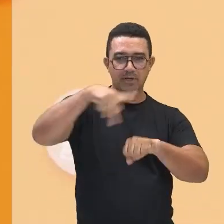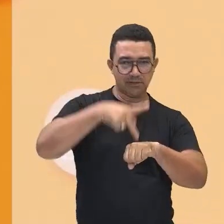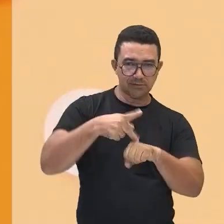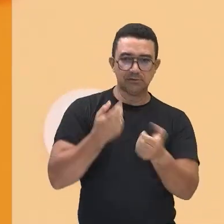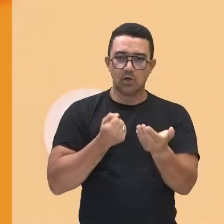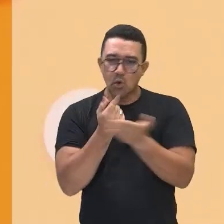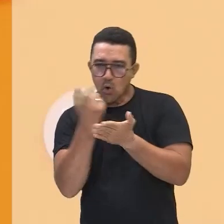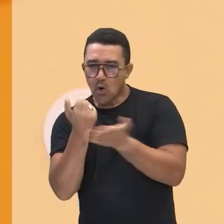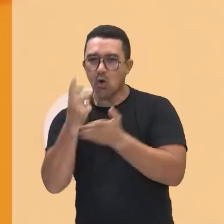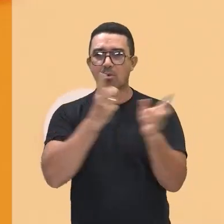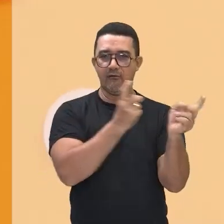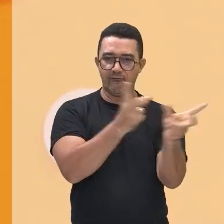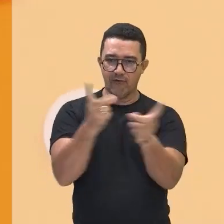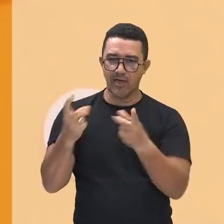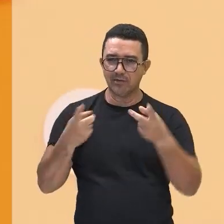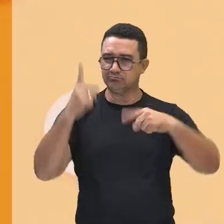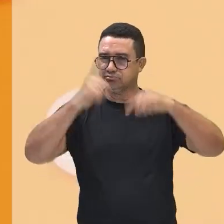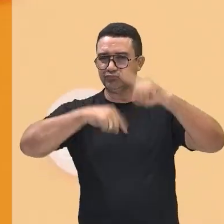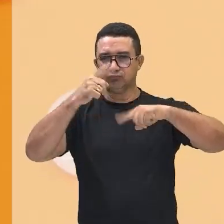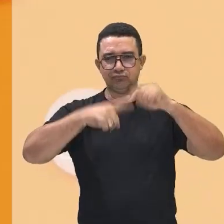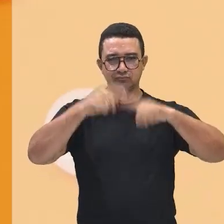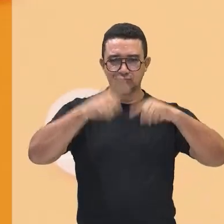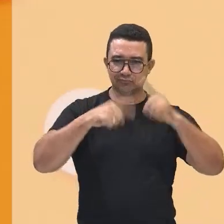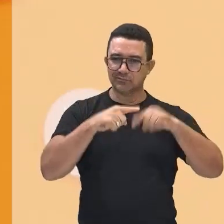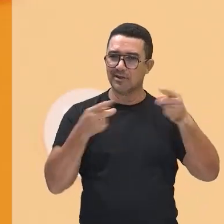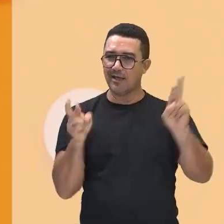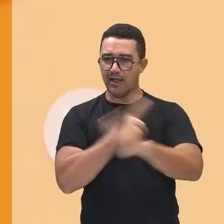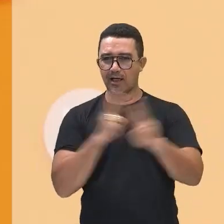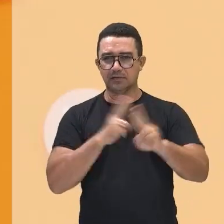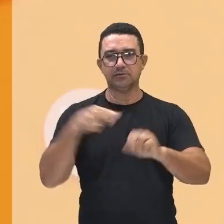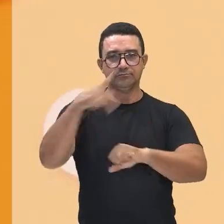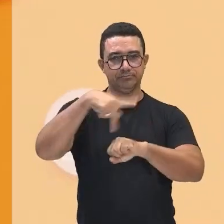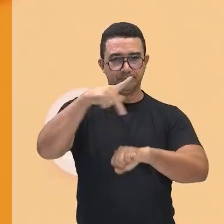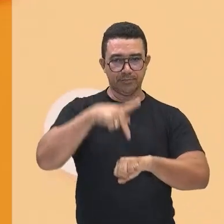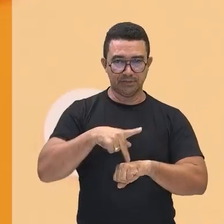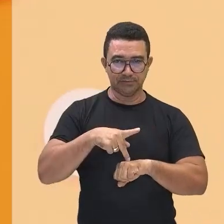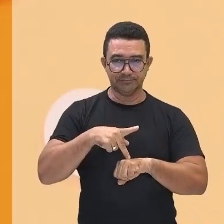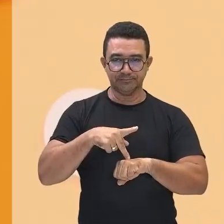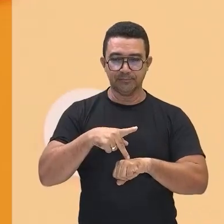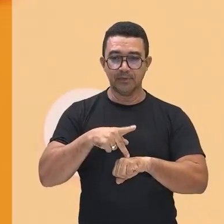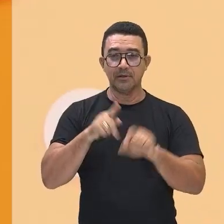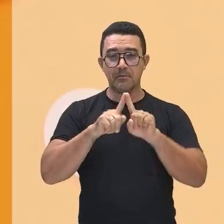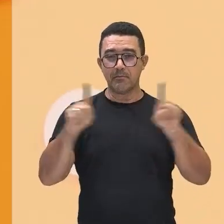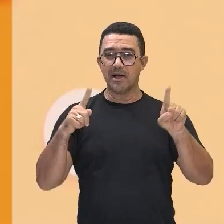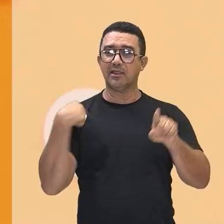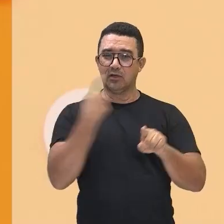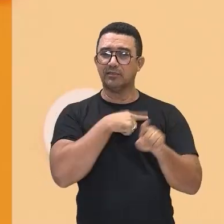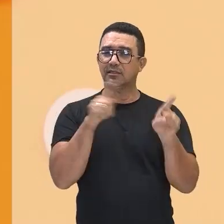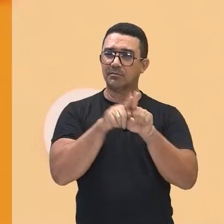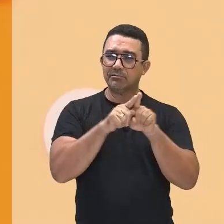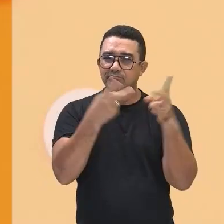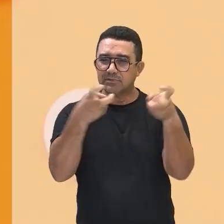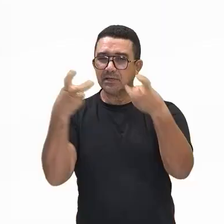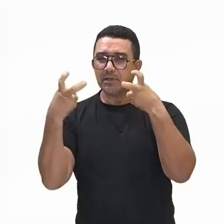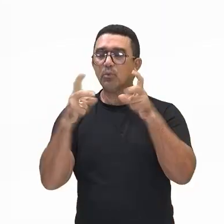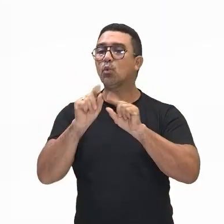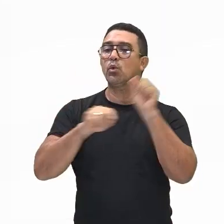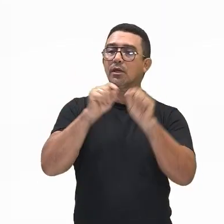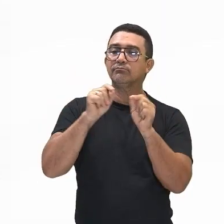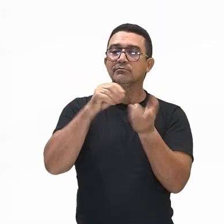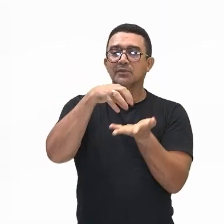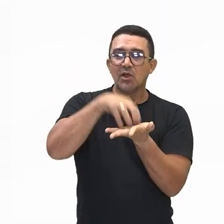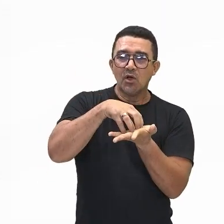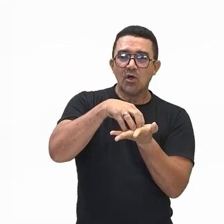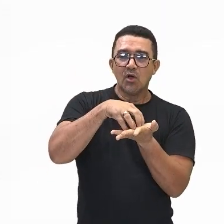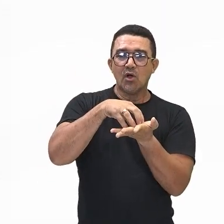produtos, né? A conversa que esses países eles podem ter. Mas além disso, a gente vai verificar que a OMC, gente, ela vai atuar,